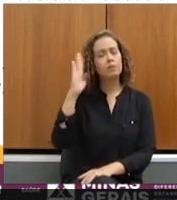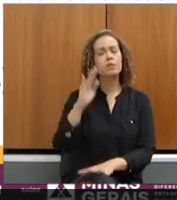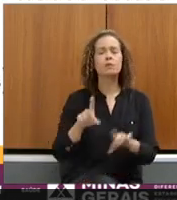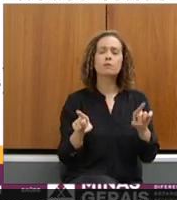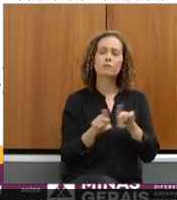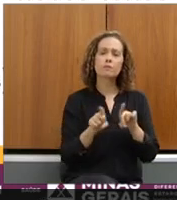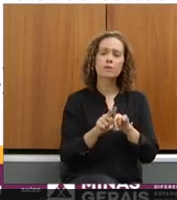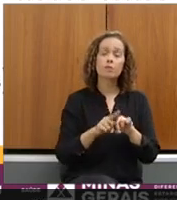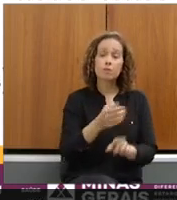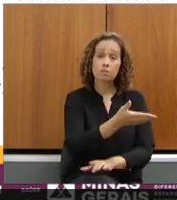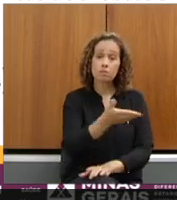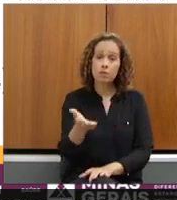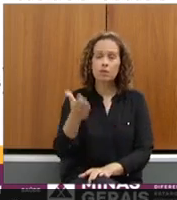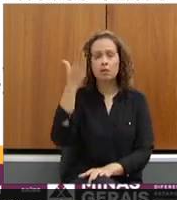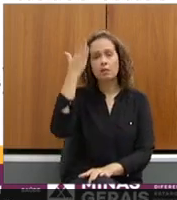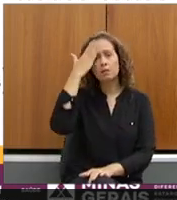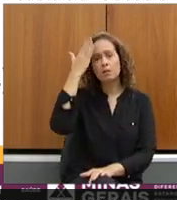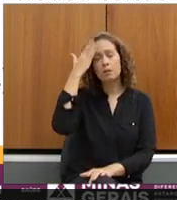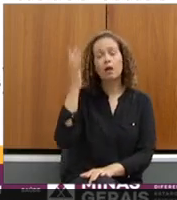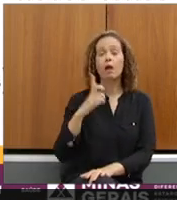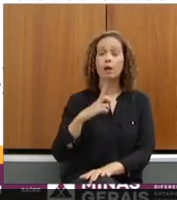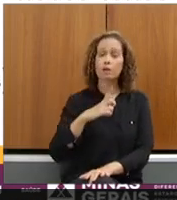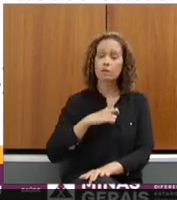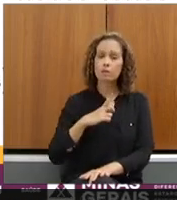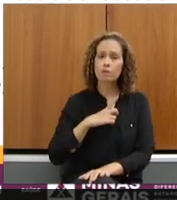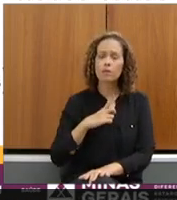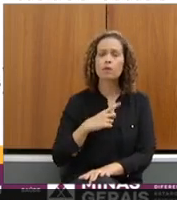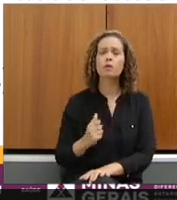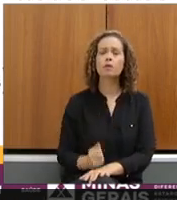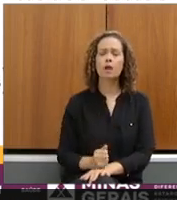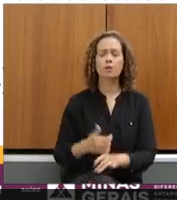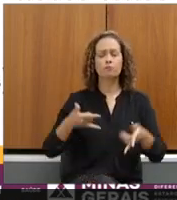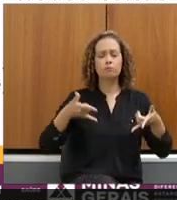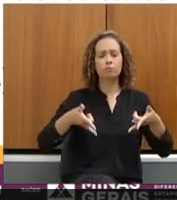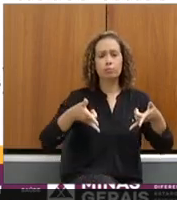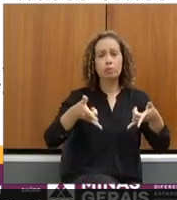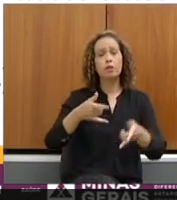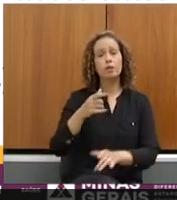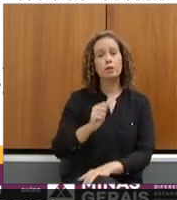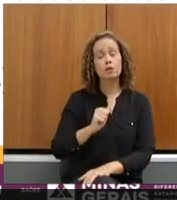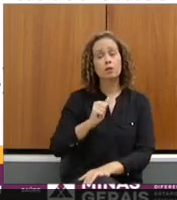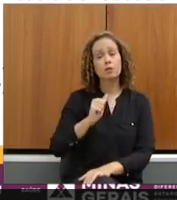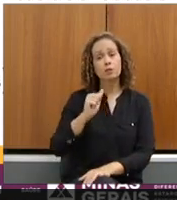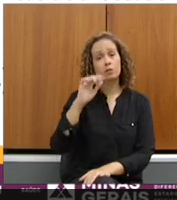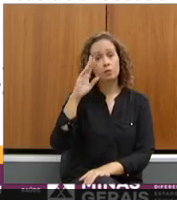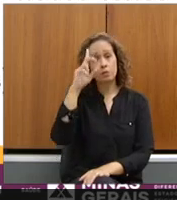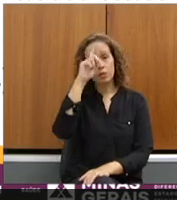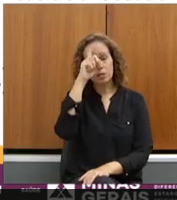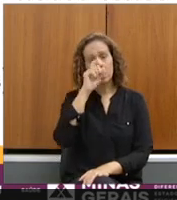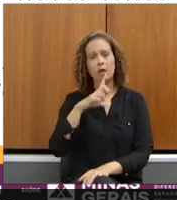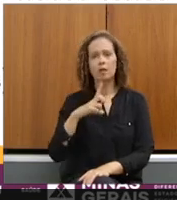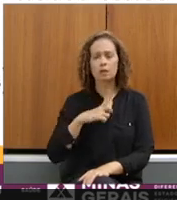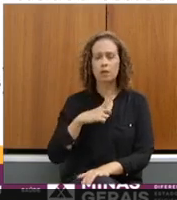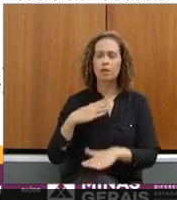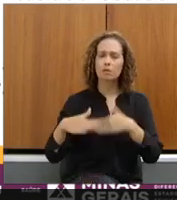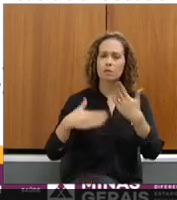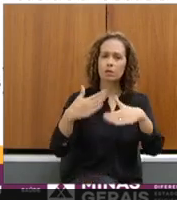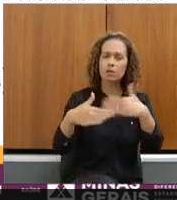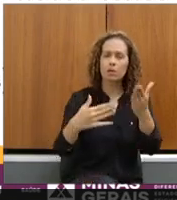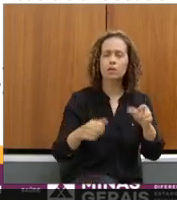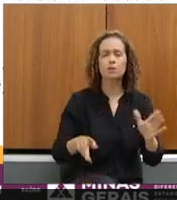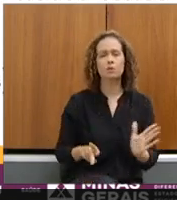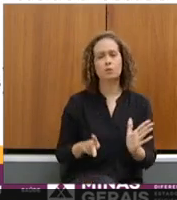que os senhores saibam existe habilitação de leitos no ministério o ministério ele tem um processo próprio de habilitação